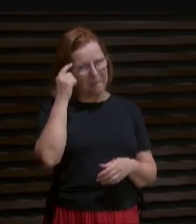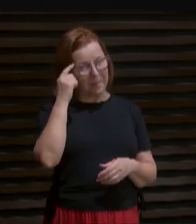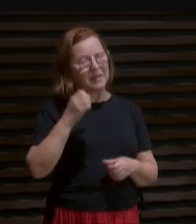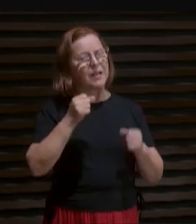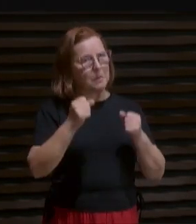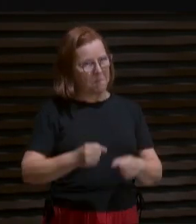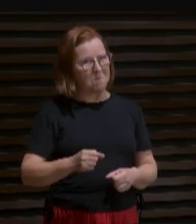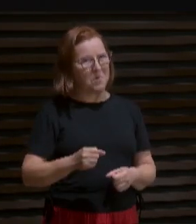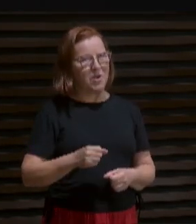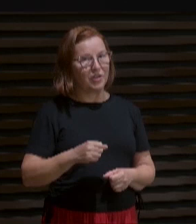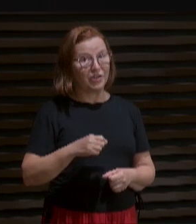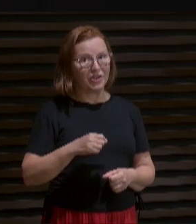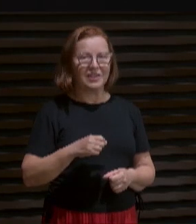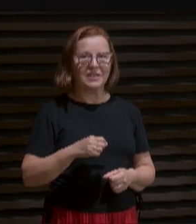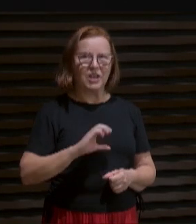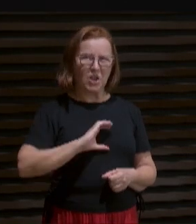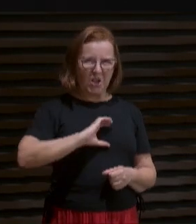carne,